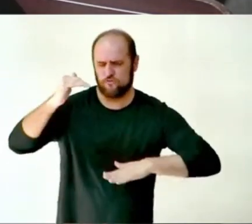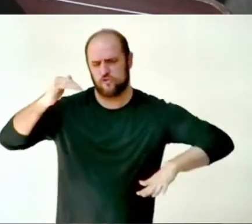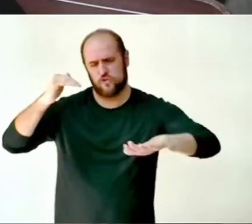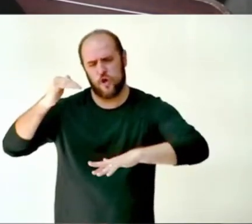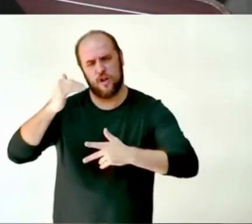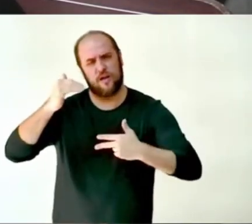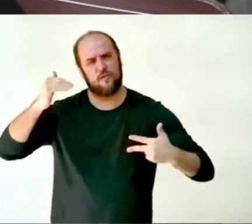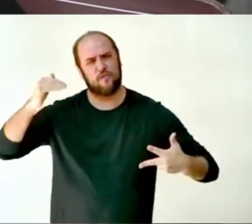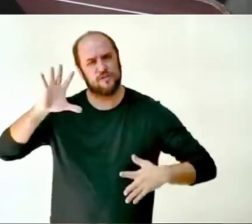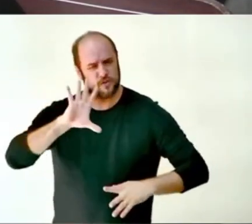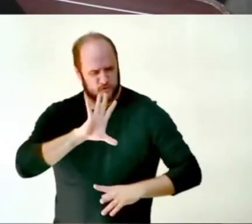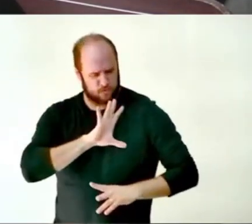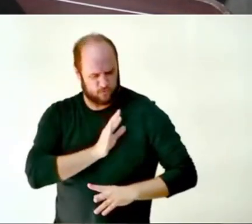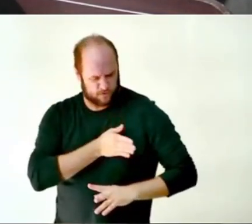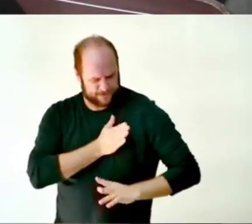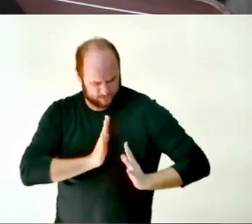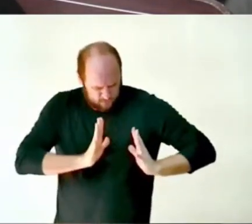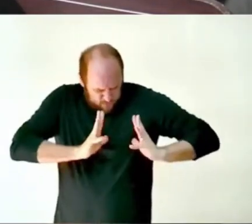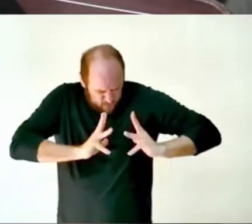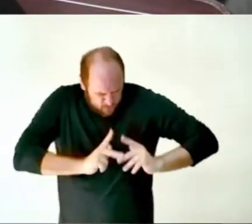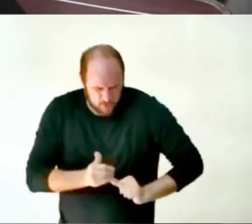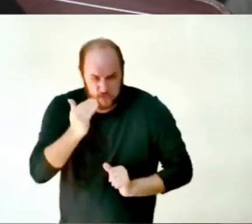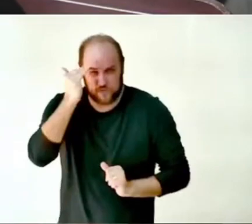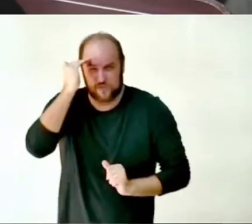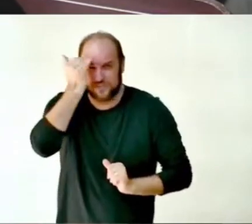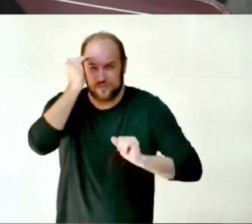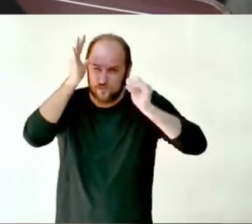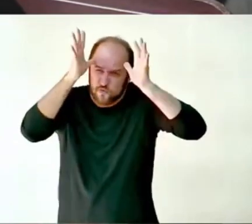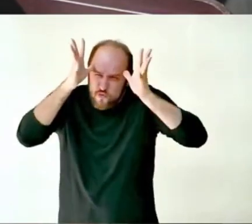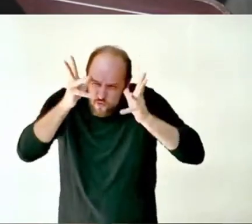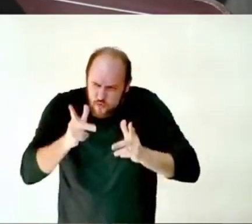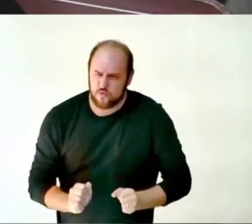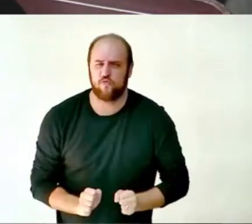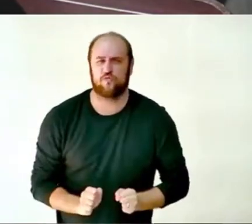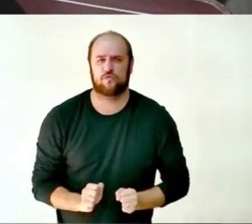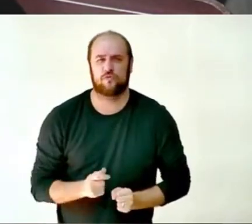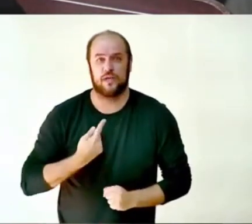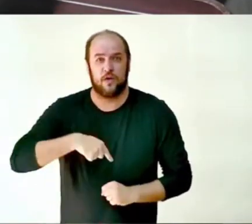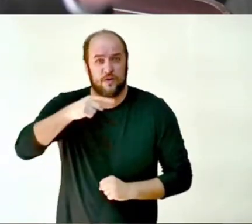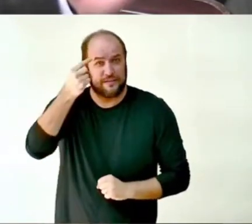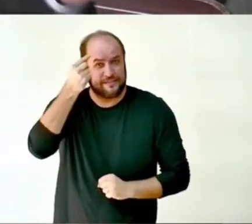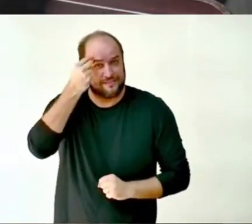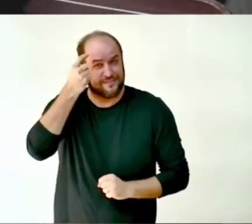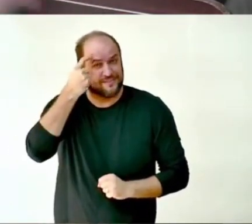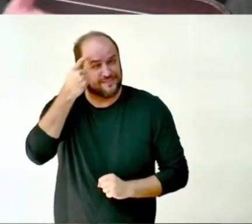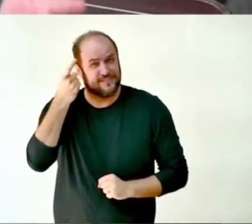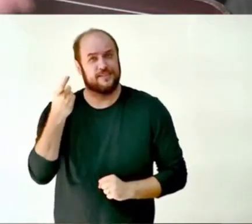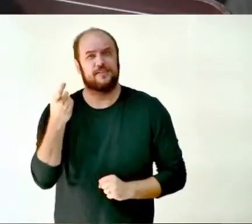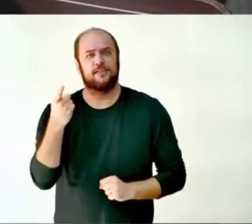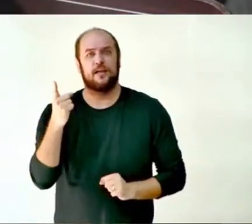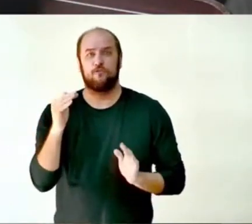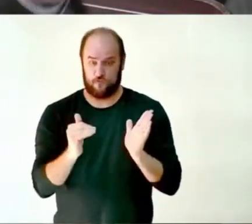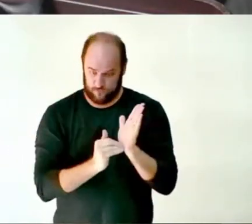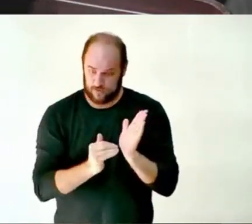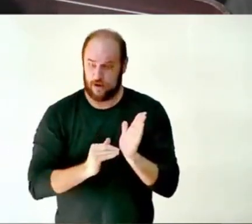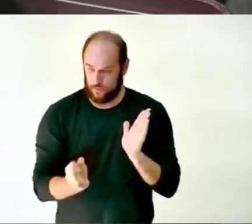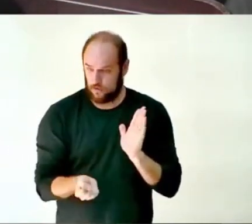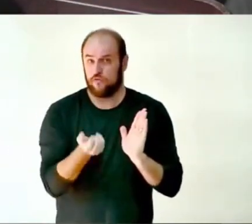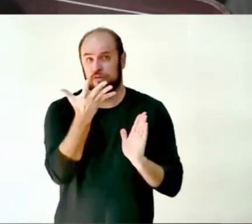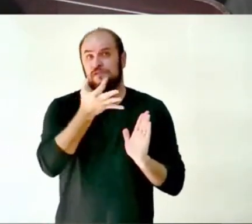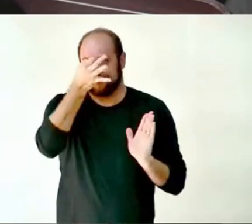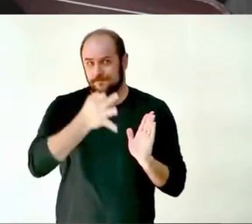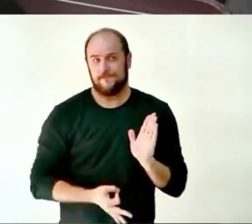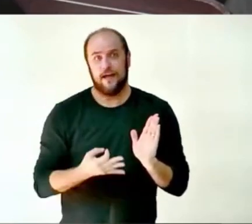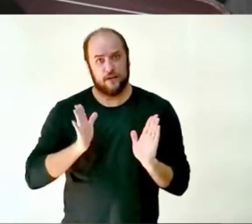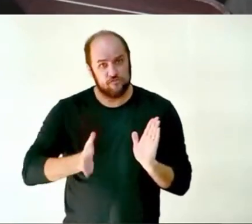de todo o teu coração, de todo o teu entendimento. Eu tenho a sobriedade que o fim está próximo, vai acontecer, eu não me engano, vai